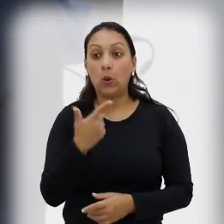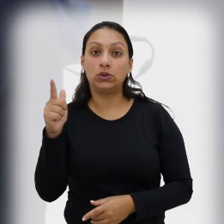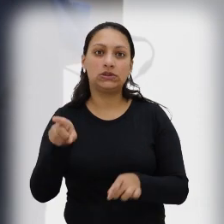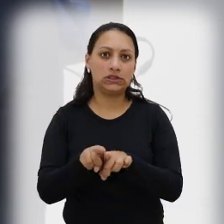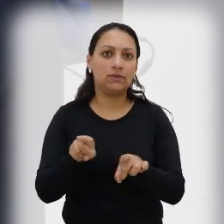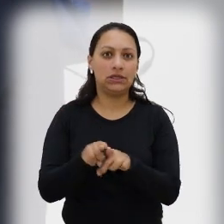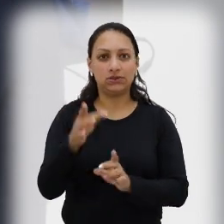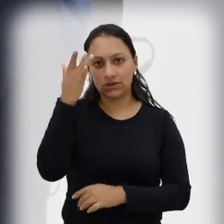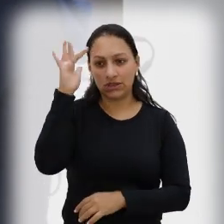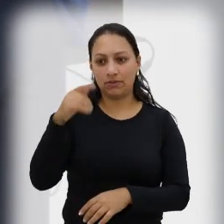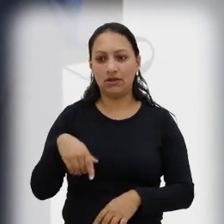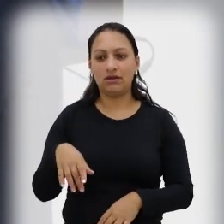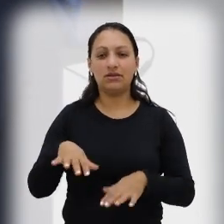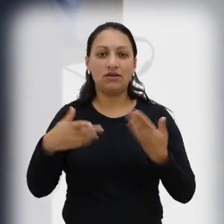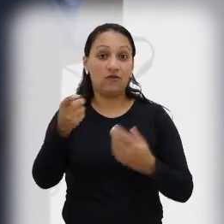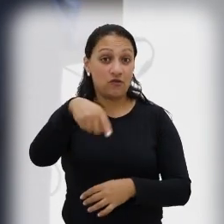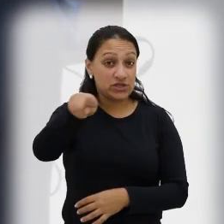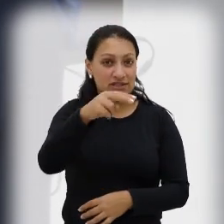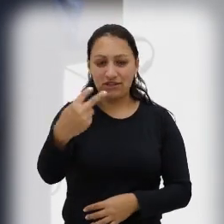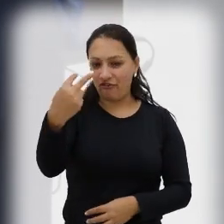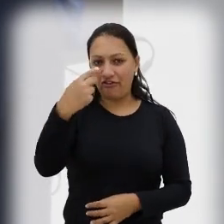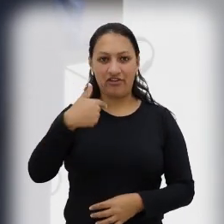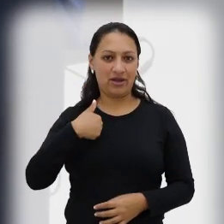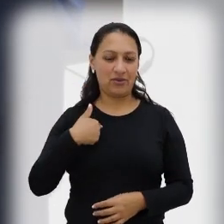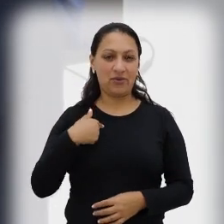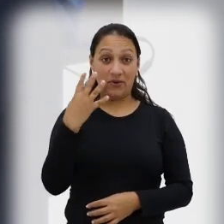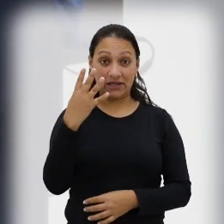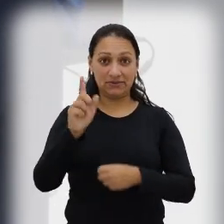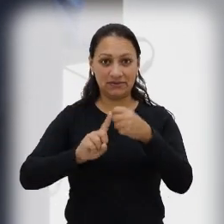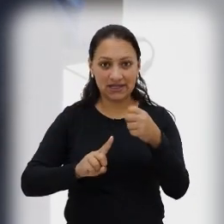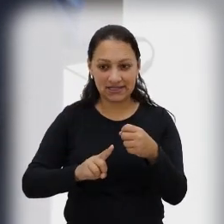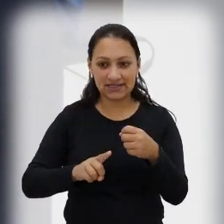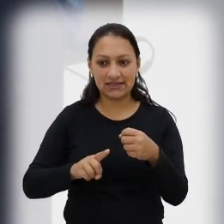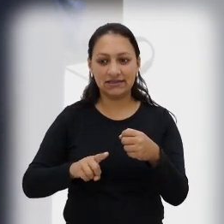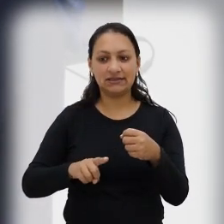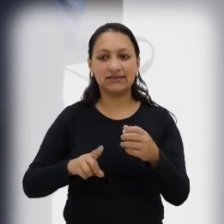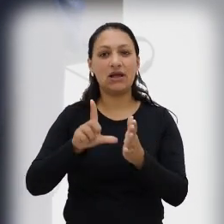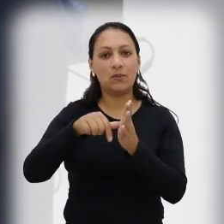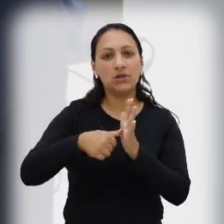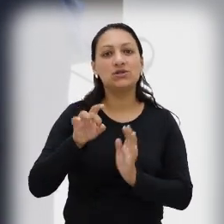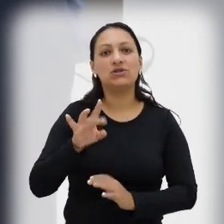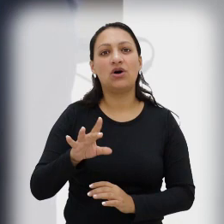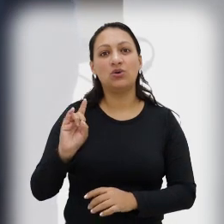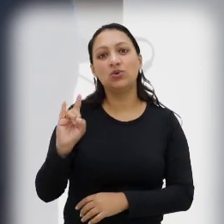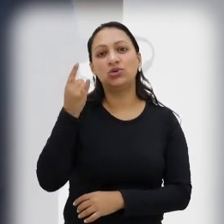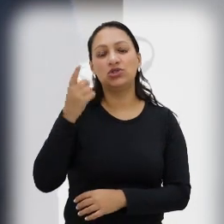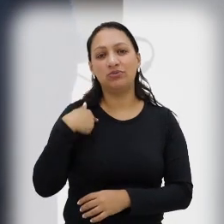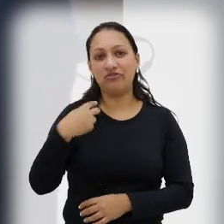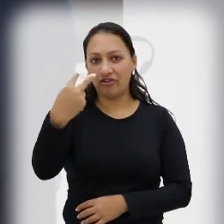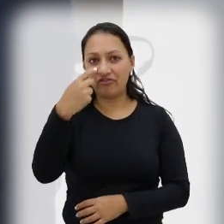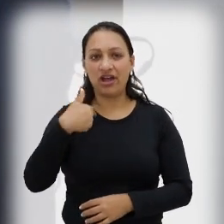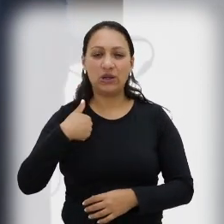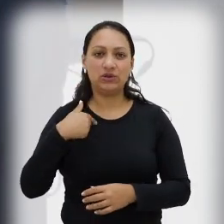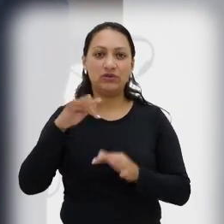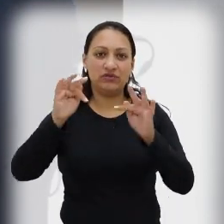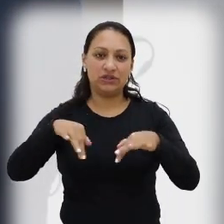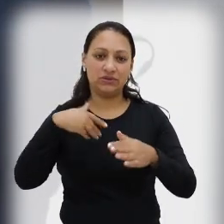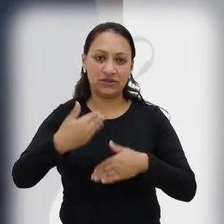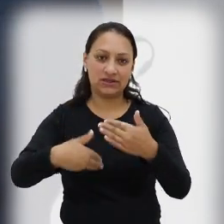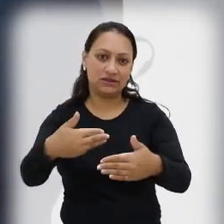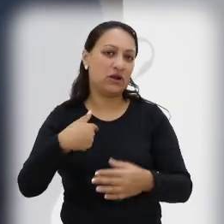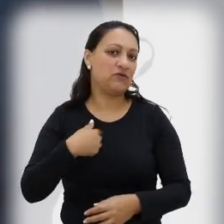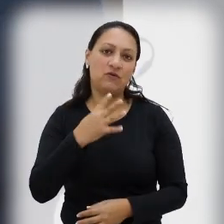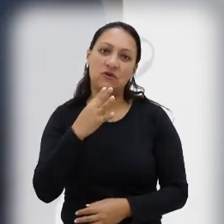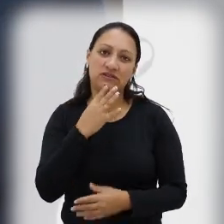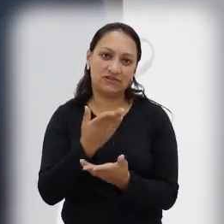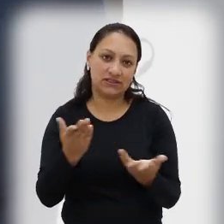seja, vocês não me virão mais durante 4 meses, eu encontro vocês no Demo Day, né? Ao final de todo esse processo, porque eu não vou conhecer o Alex que vocês